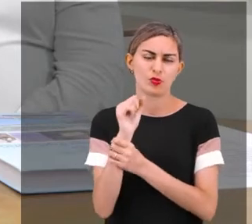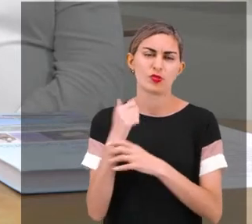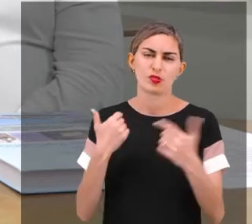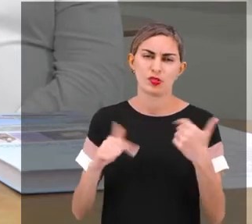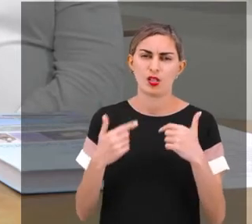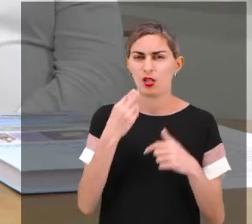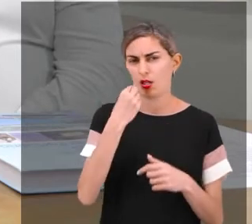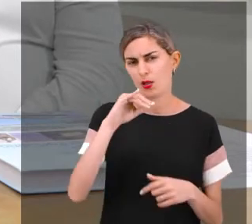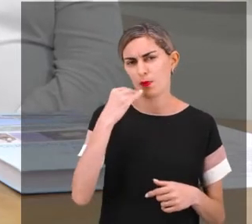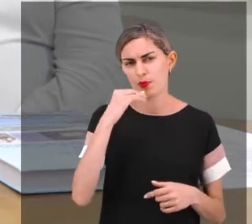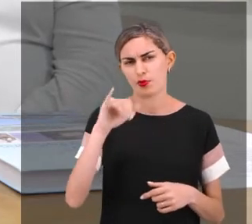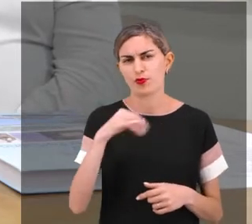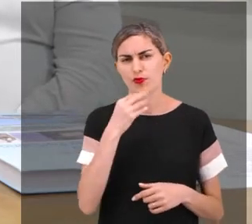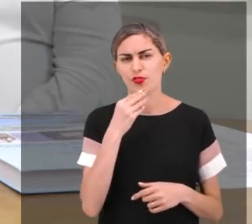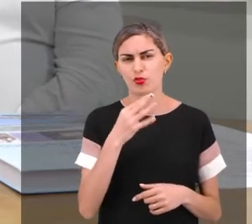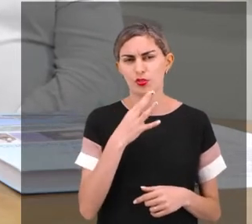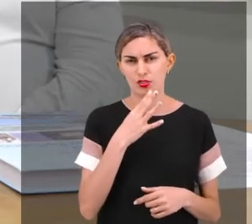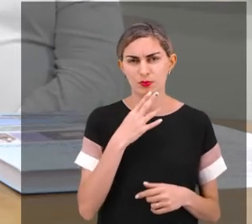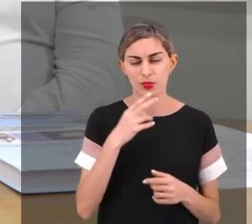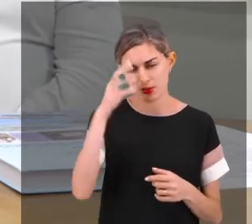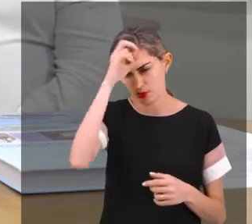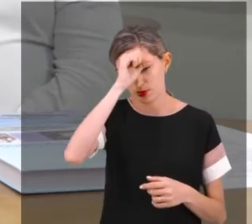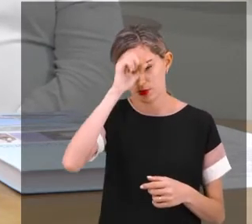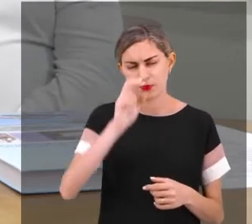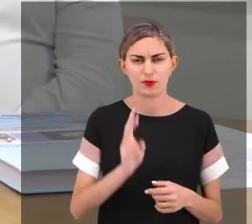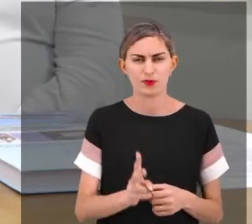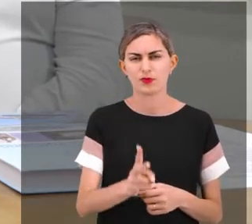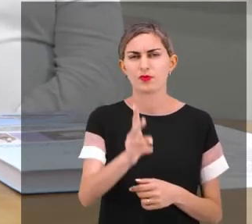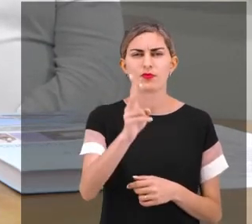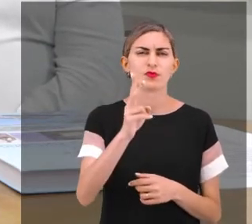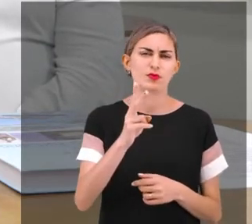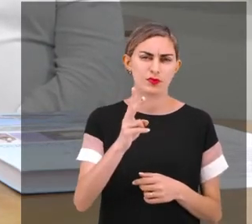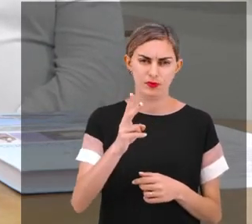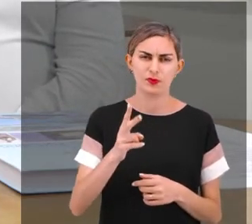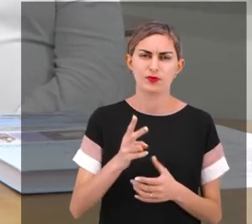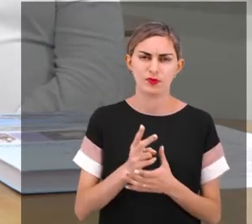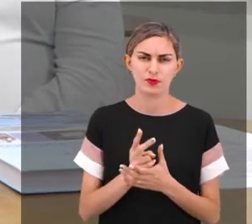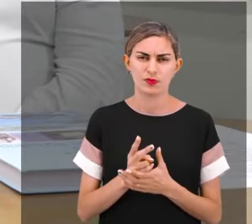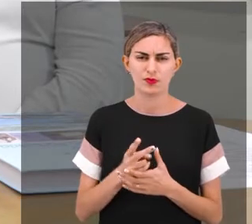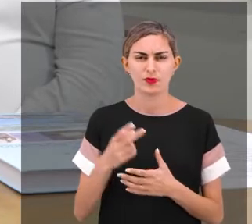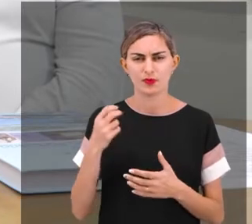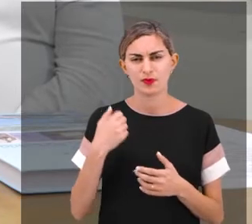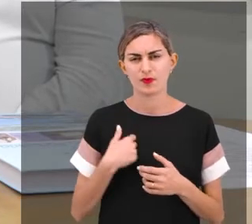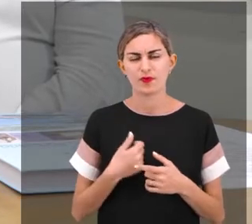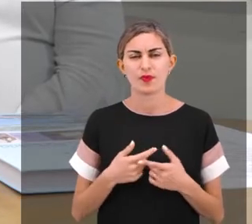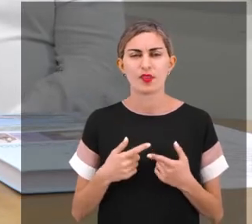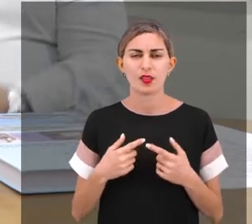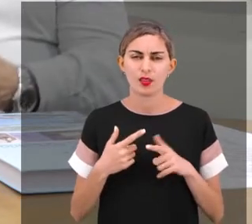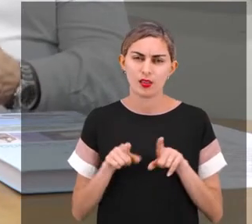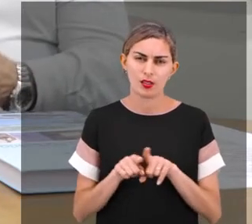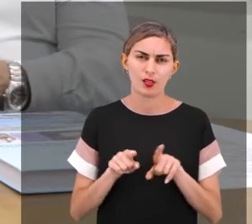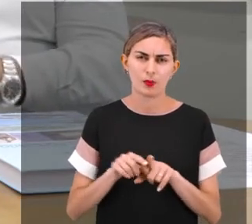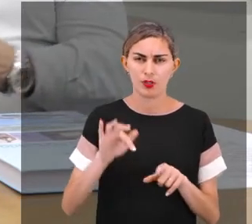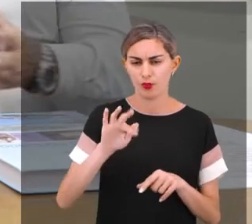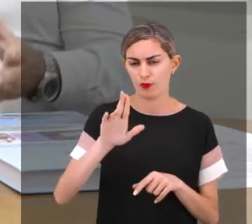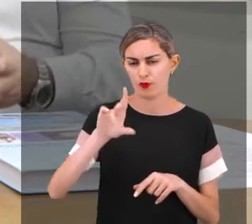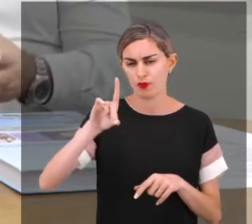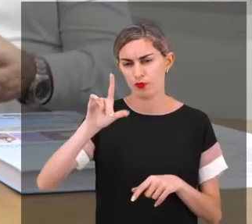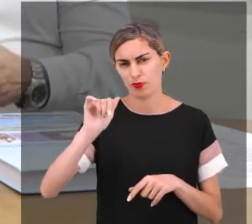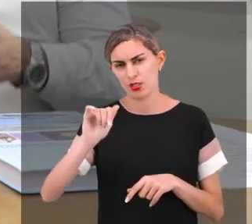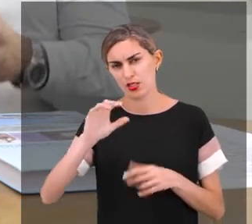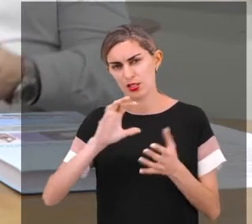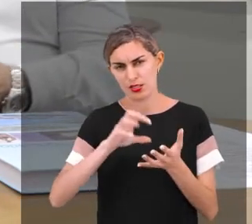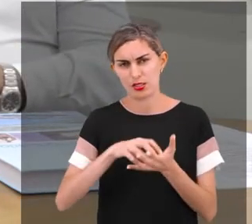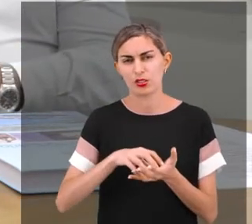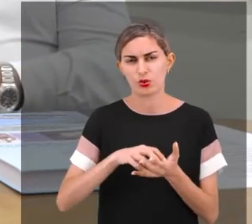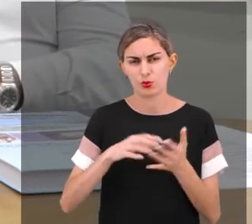trabalho e aproveita esse conhecimento. E aprender sempre, né, Luiz? Isso é um grande incentivo, né? E aí a Fundacentro,